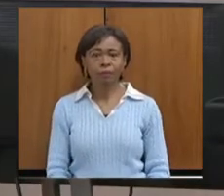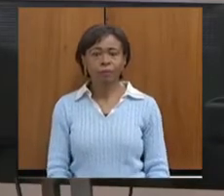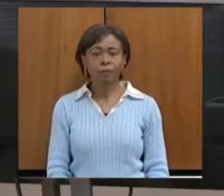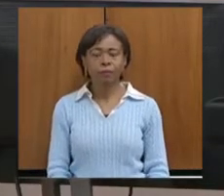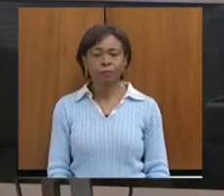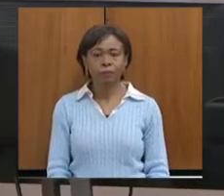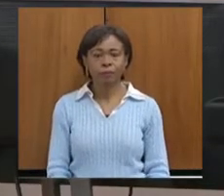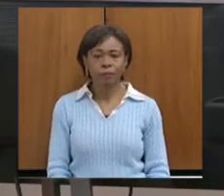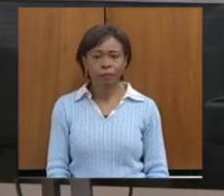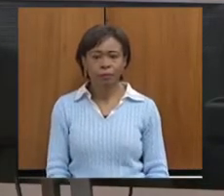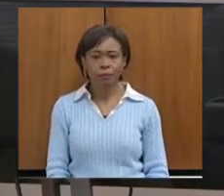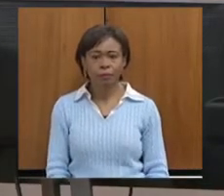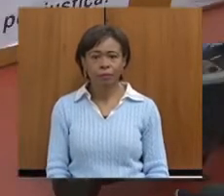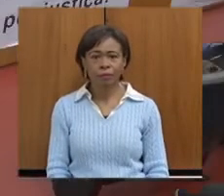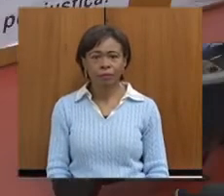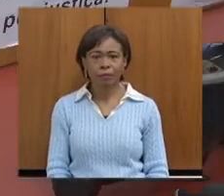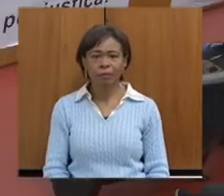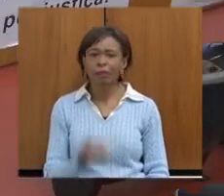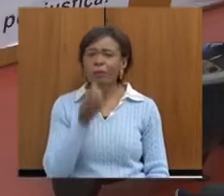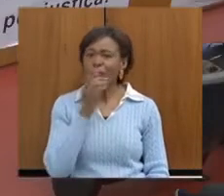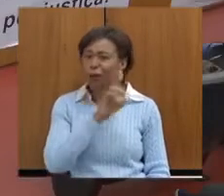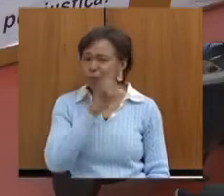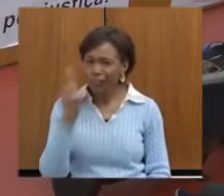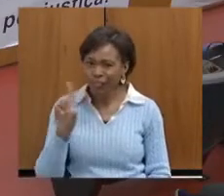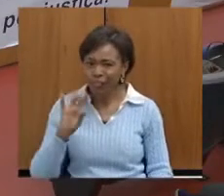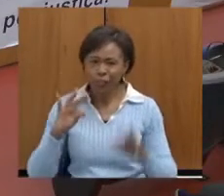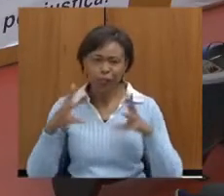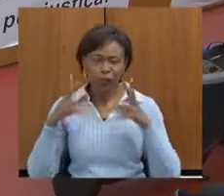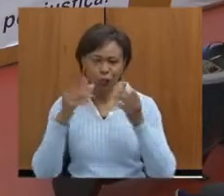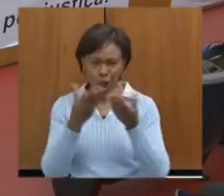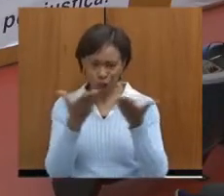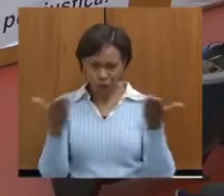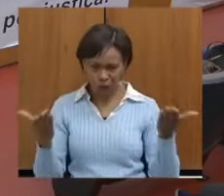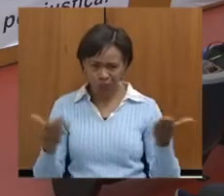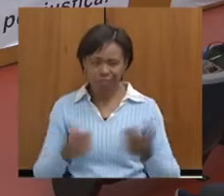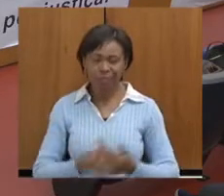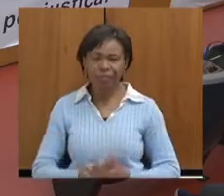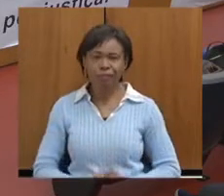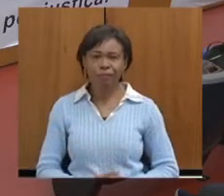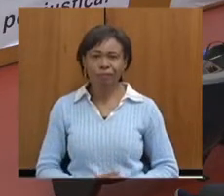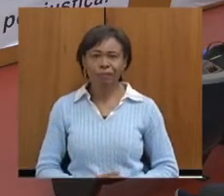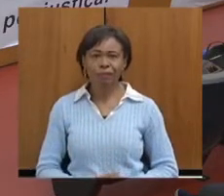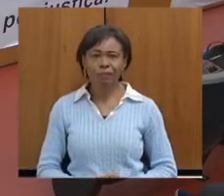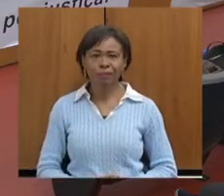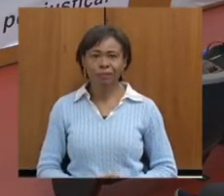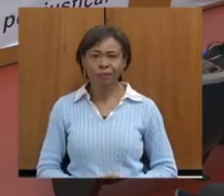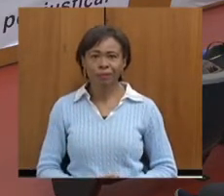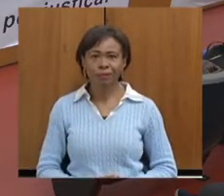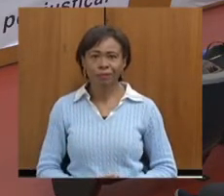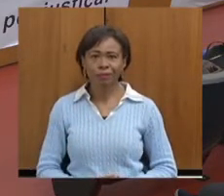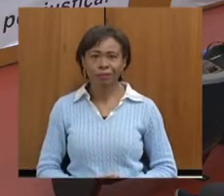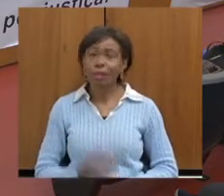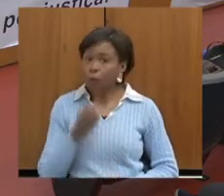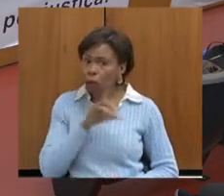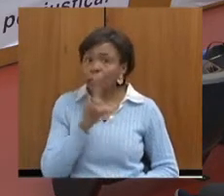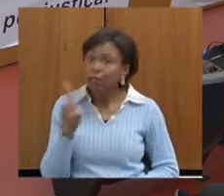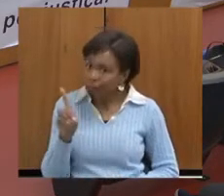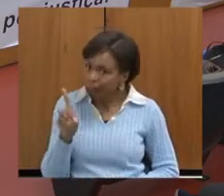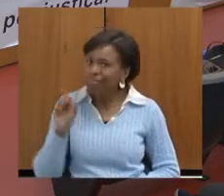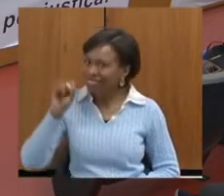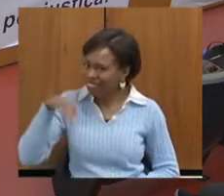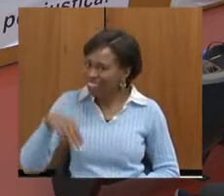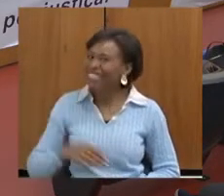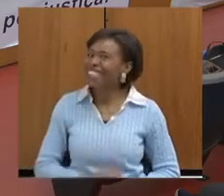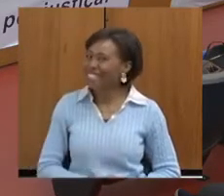E aí Oi bom dia a todos e todas e é bom dia ainda gente